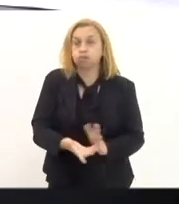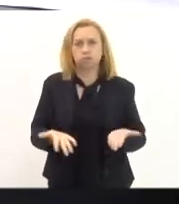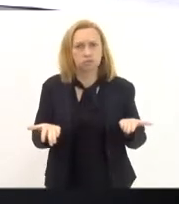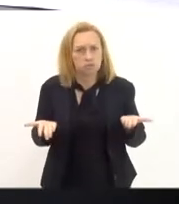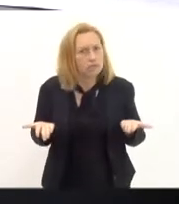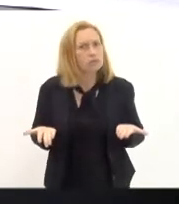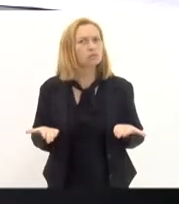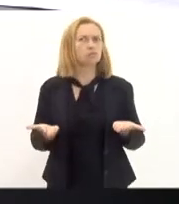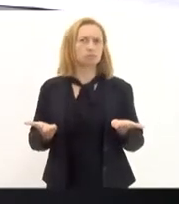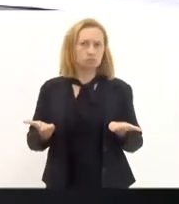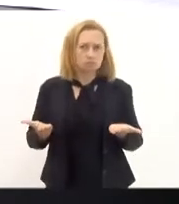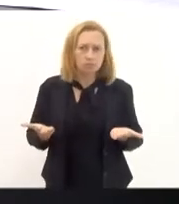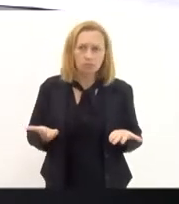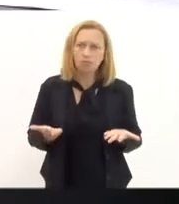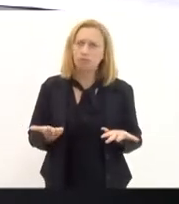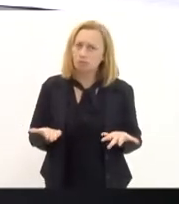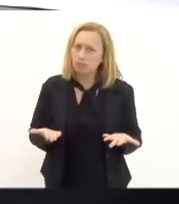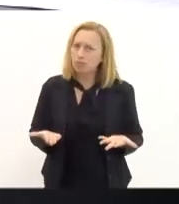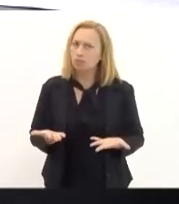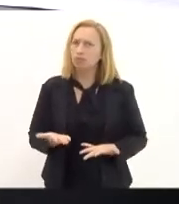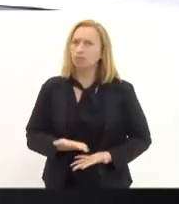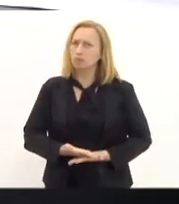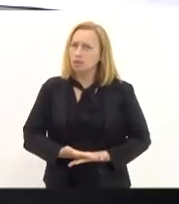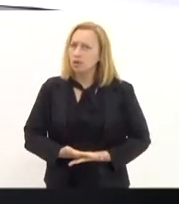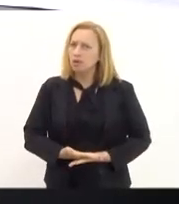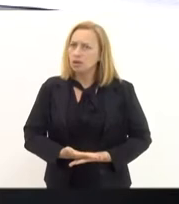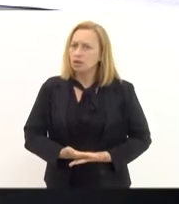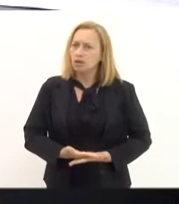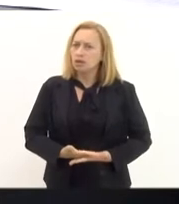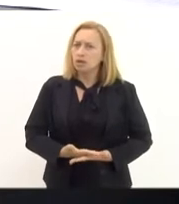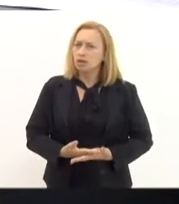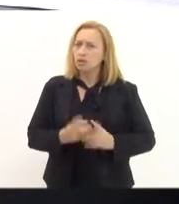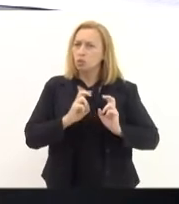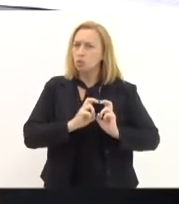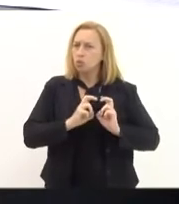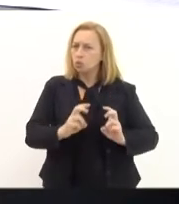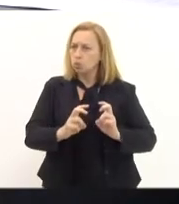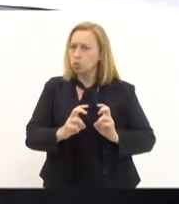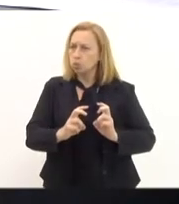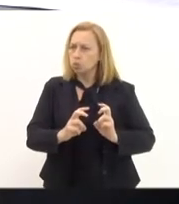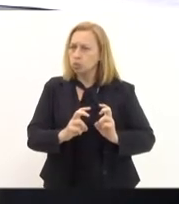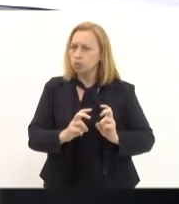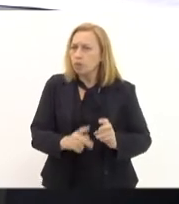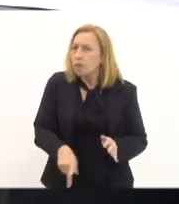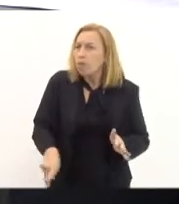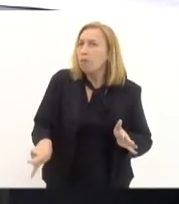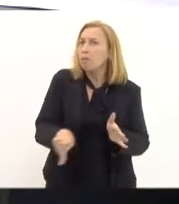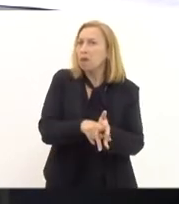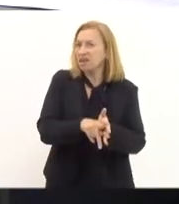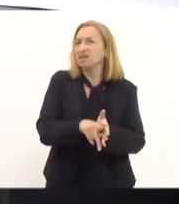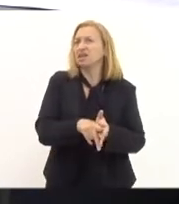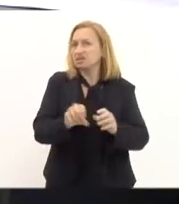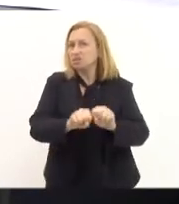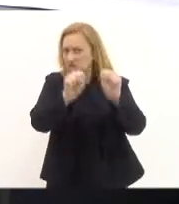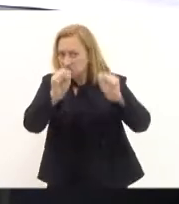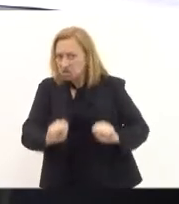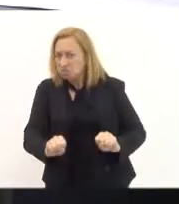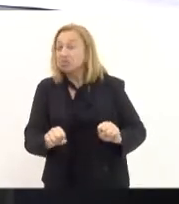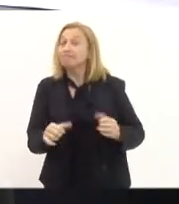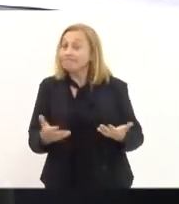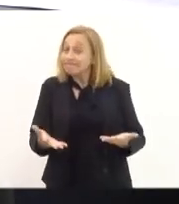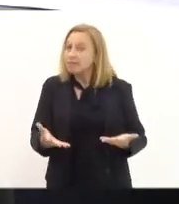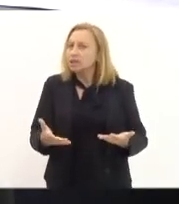tão profunda e a SuperVia faz parte desse sistema